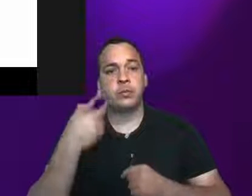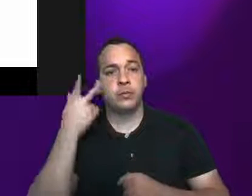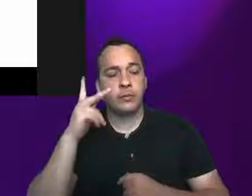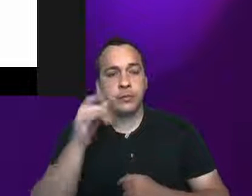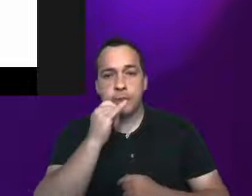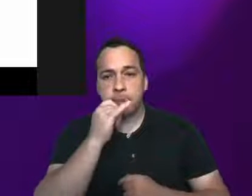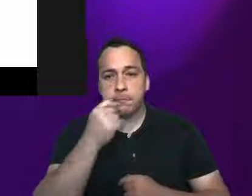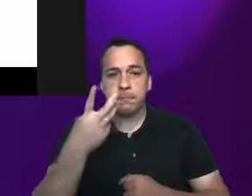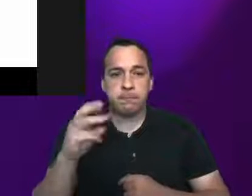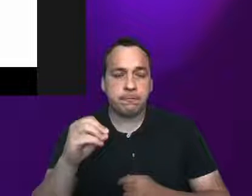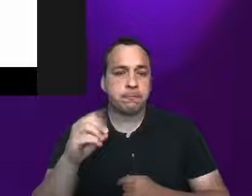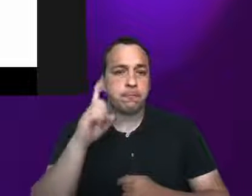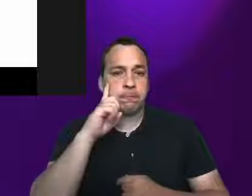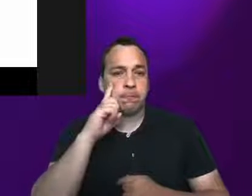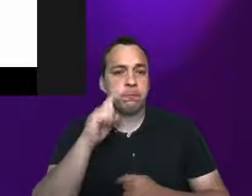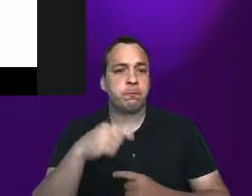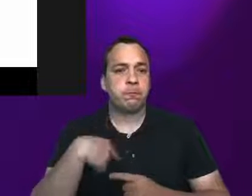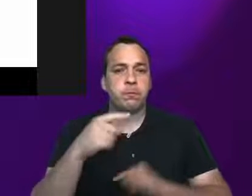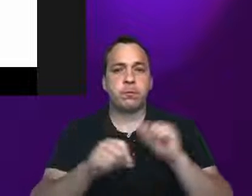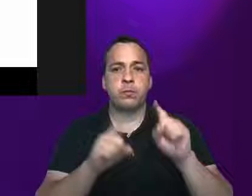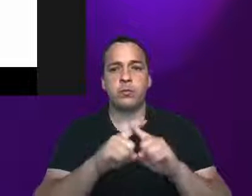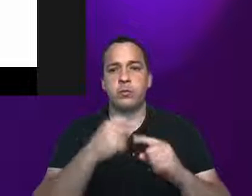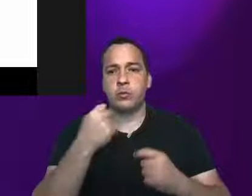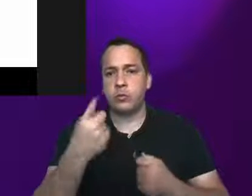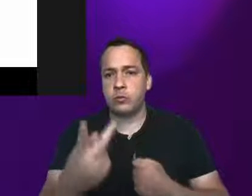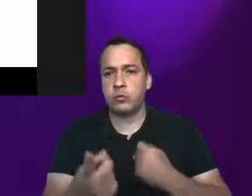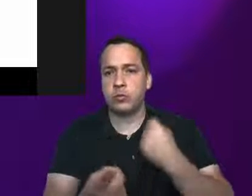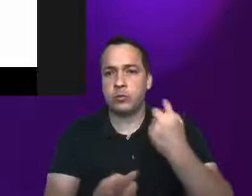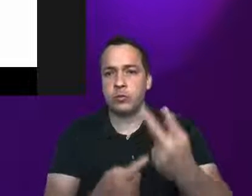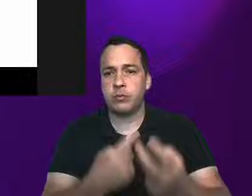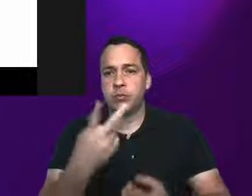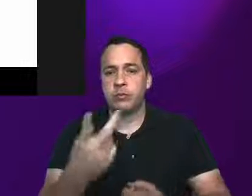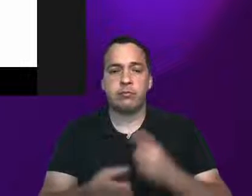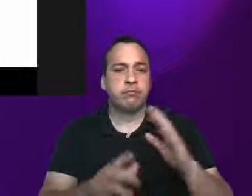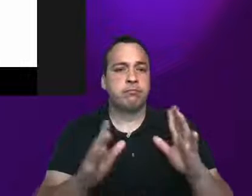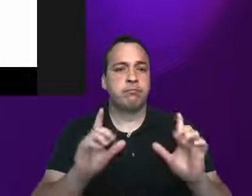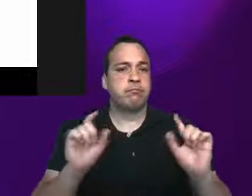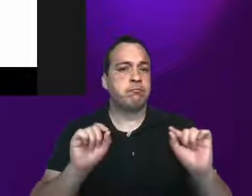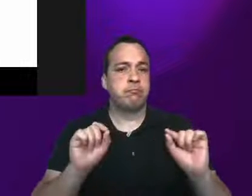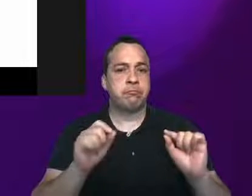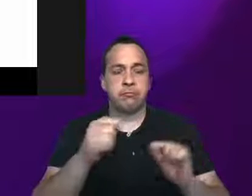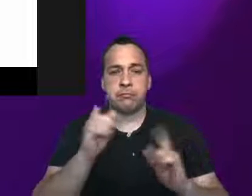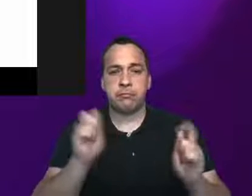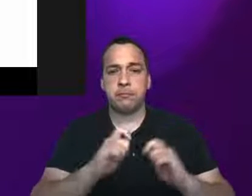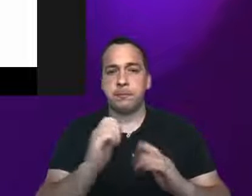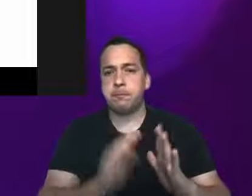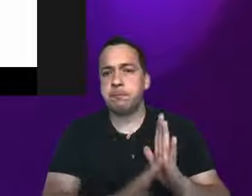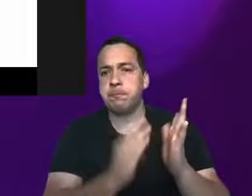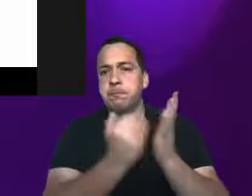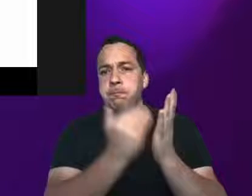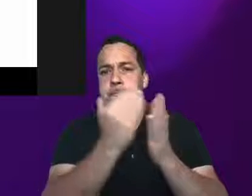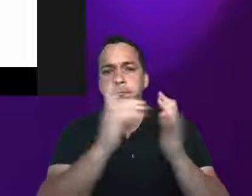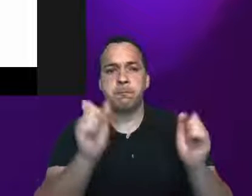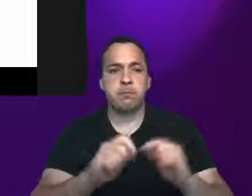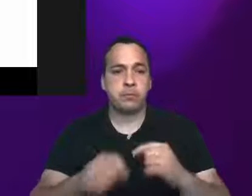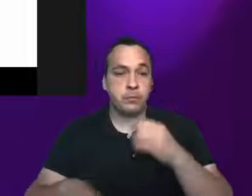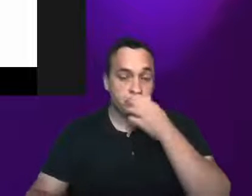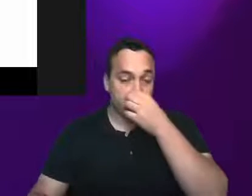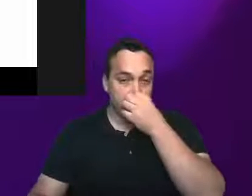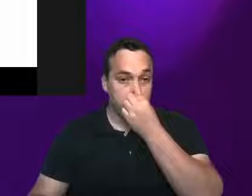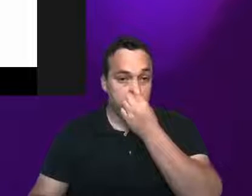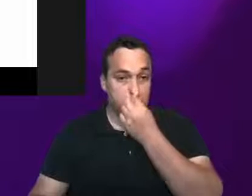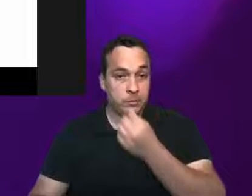fazer 2 ampolas de 12 em 12, uma ampola de 6 em 6, você pode ir muito além disso. Caso haja